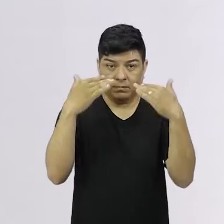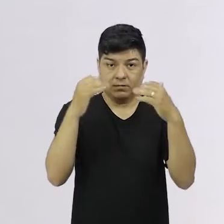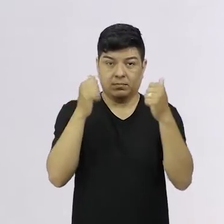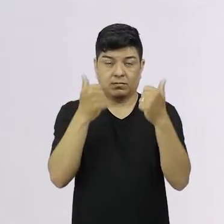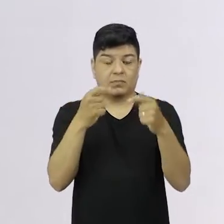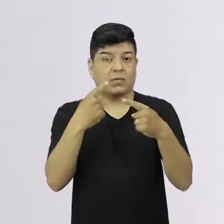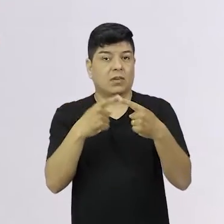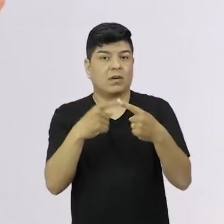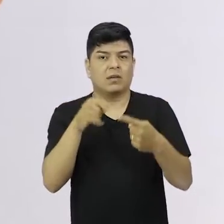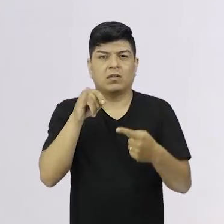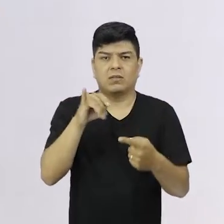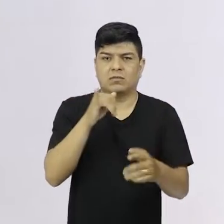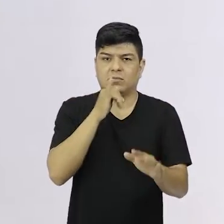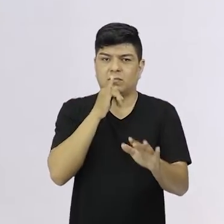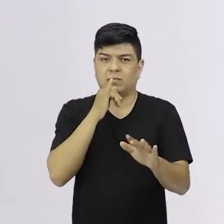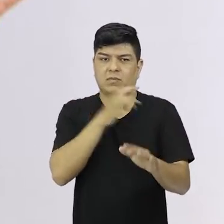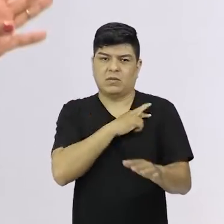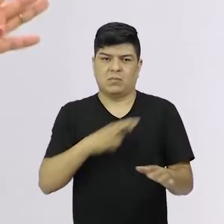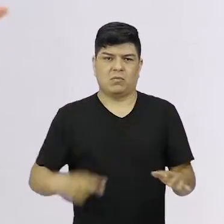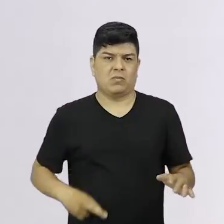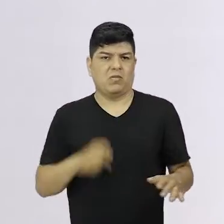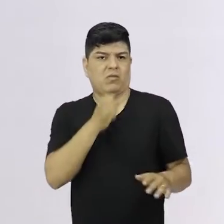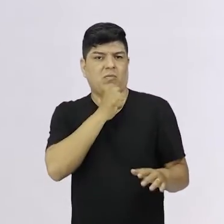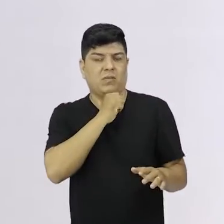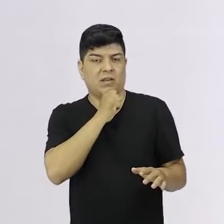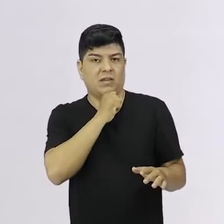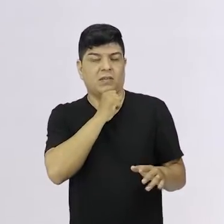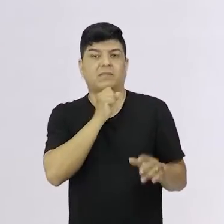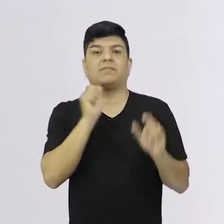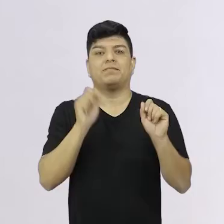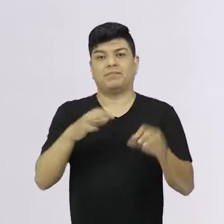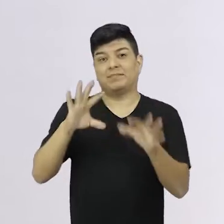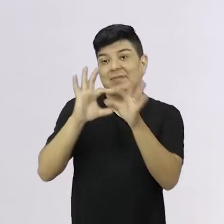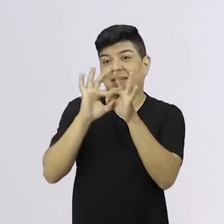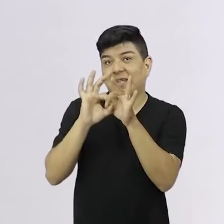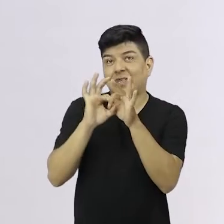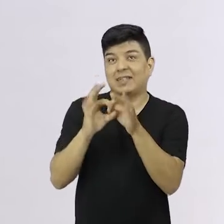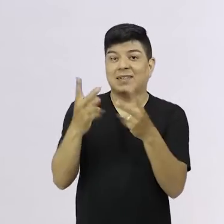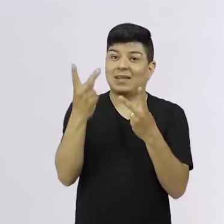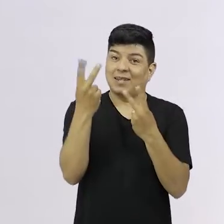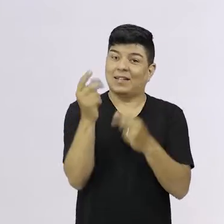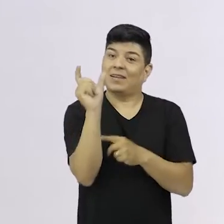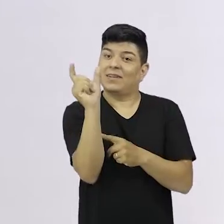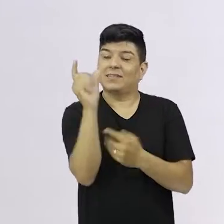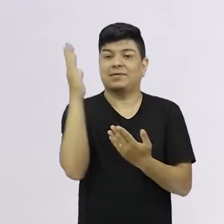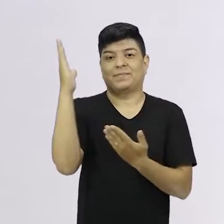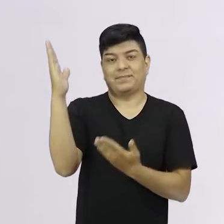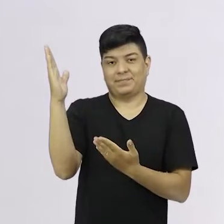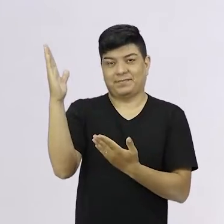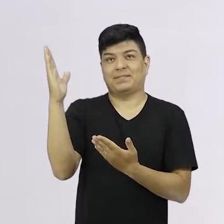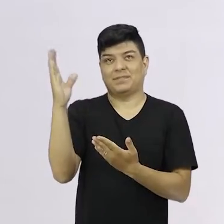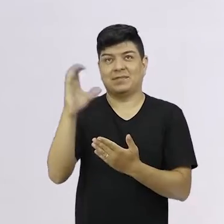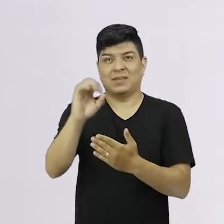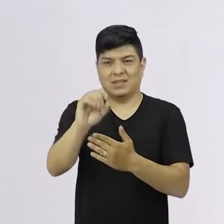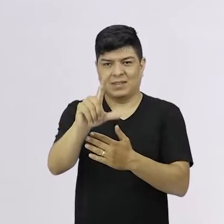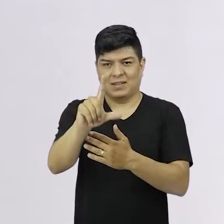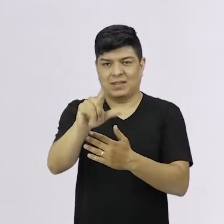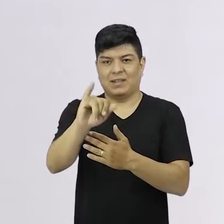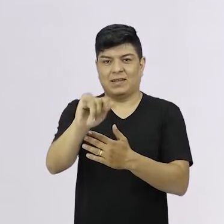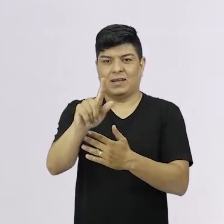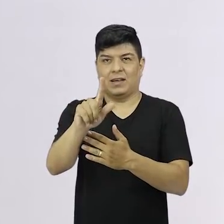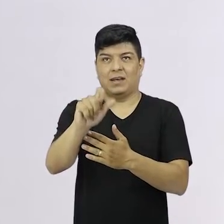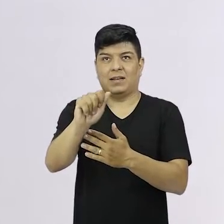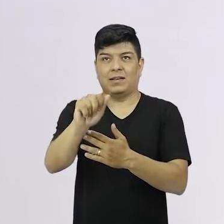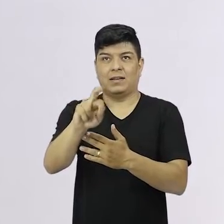isso, porque se falar República Velha numa questão, vocês vão saber que é essa mesma oligárquica,